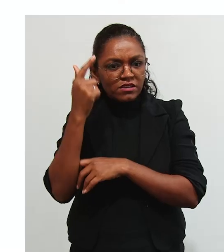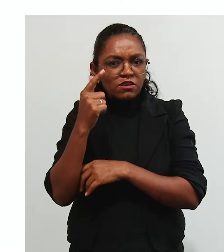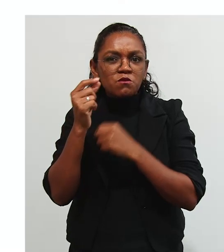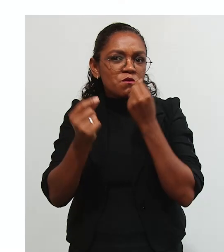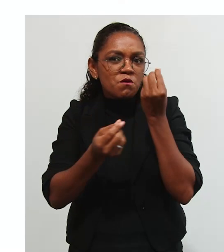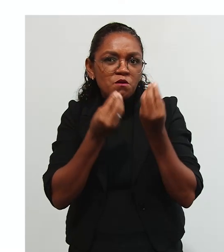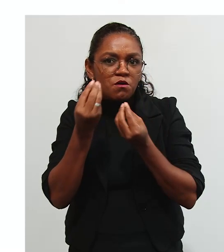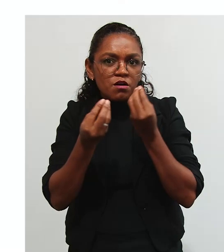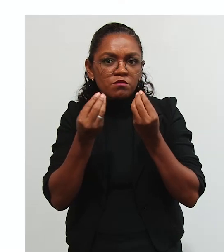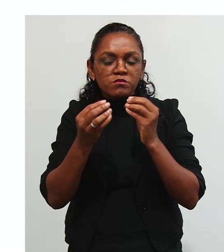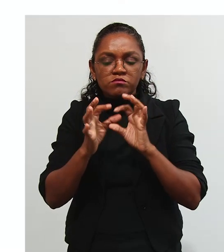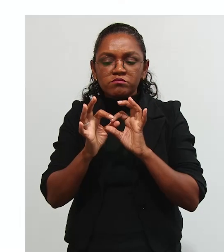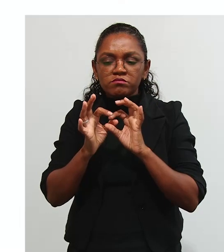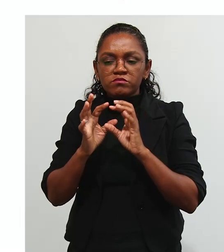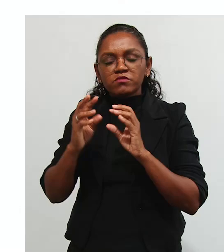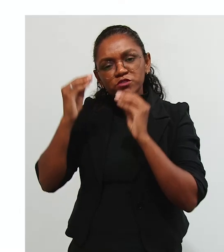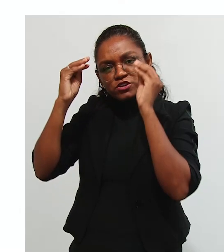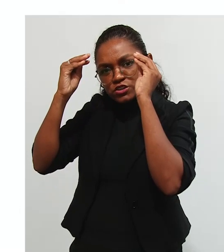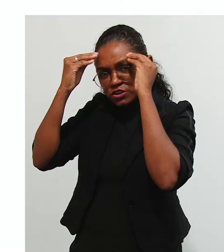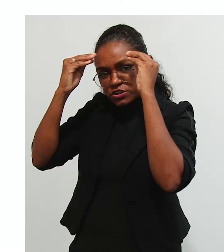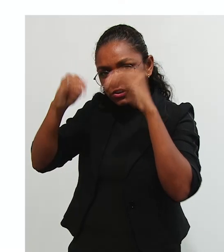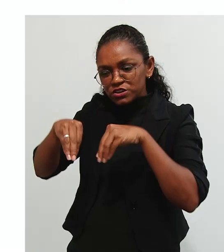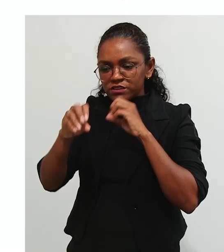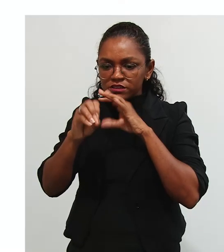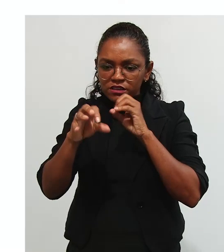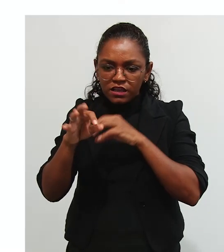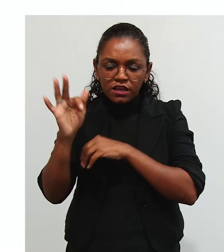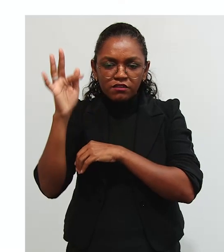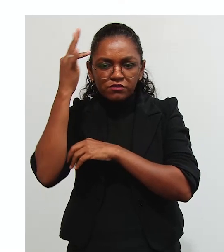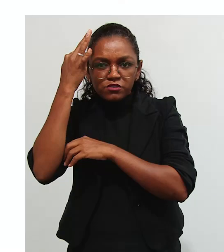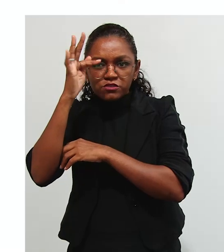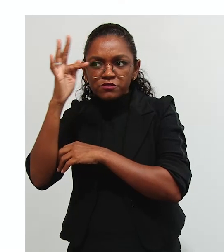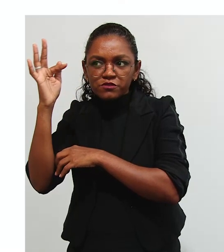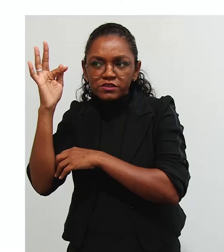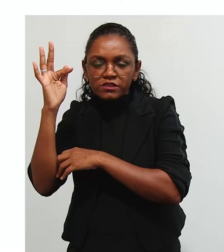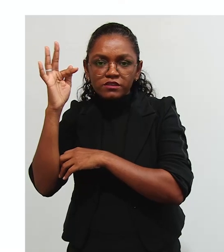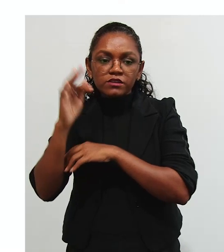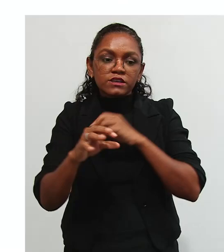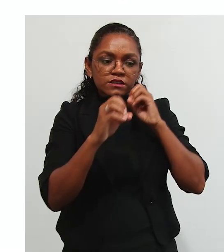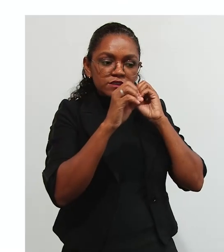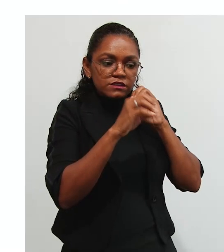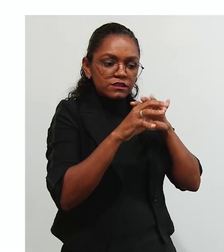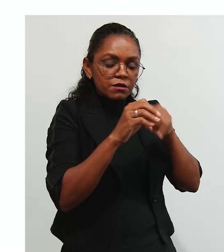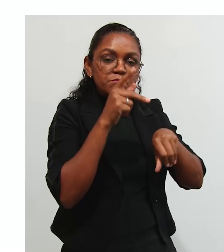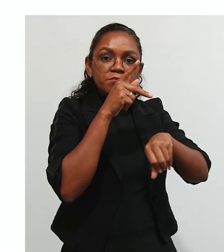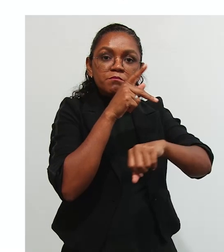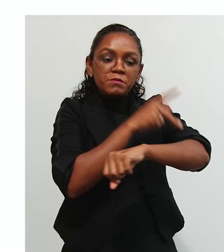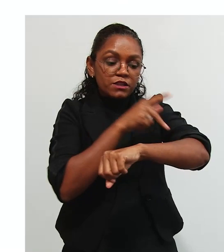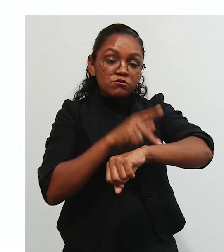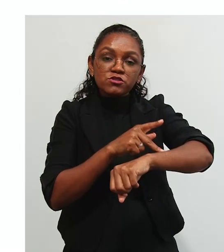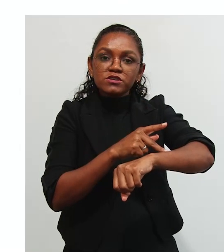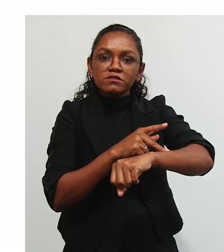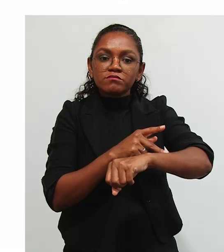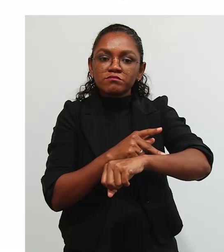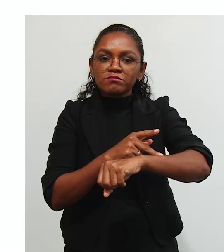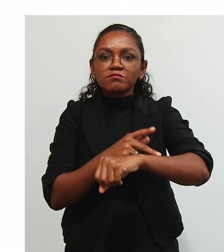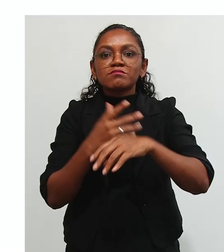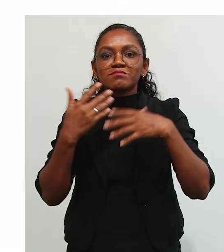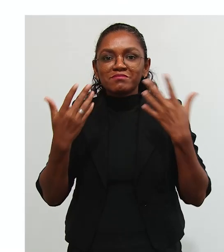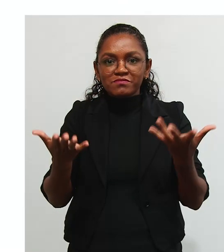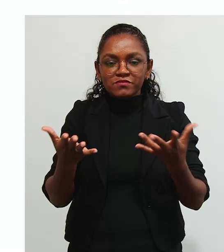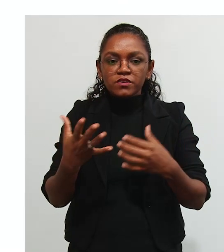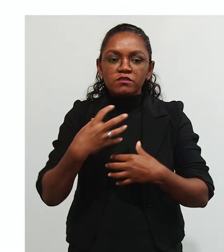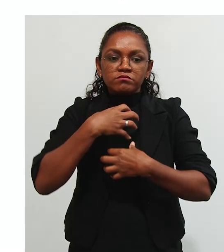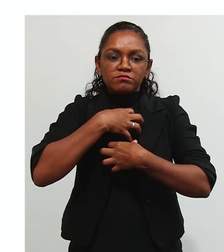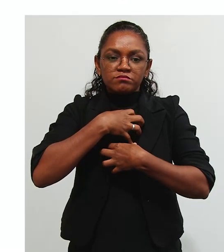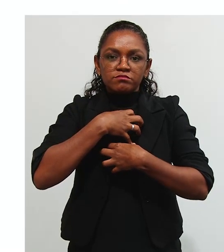ensinar filosofia diretamente para ensiná-la por meio da pedagogia. Esta frase de Dewey me comove